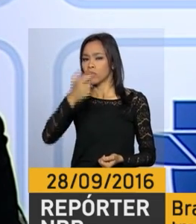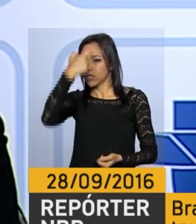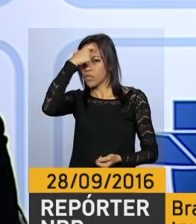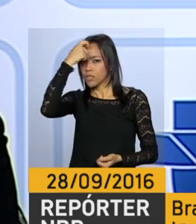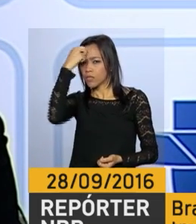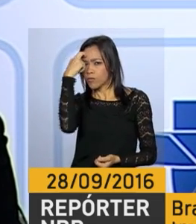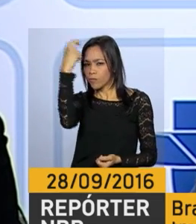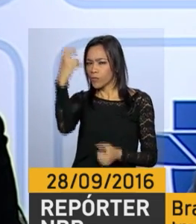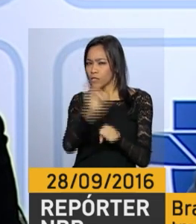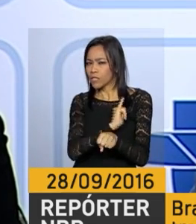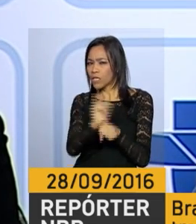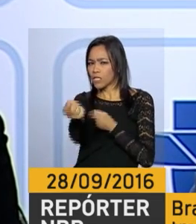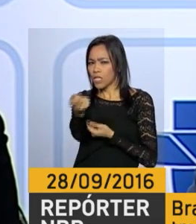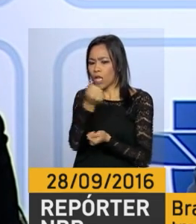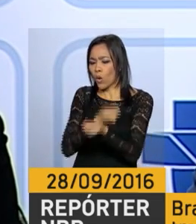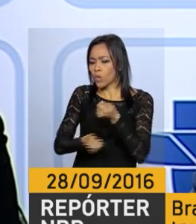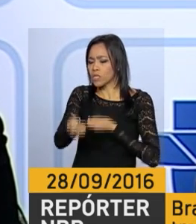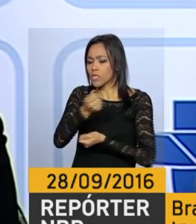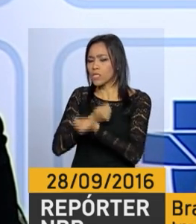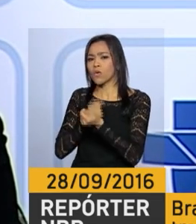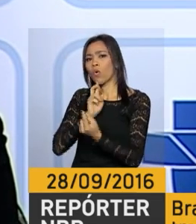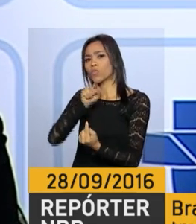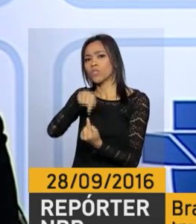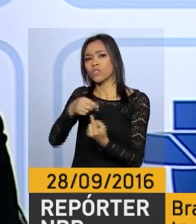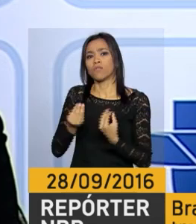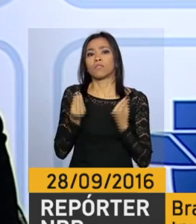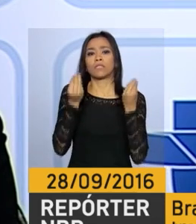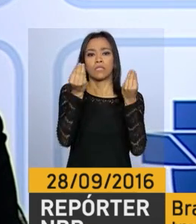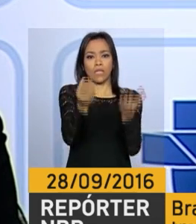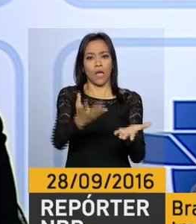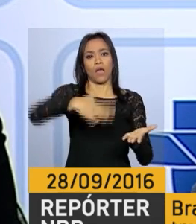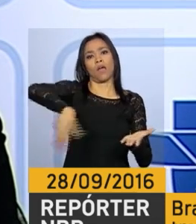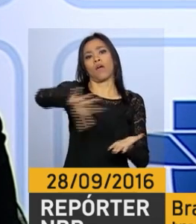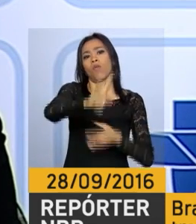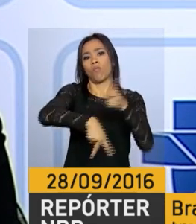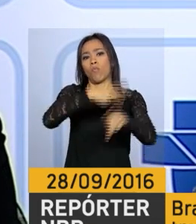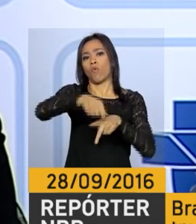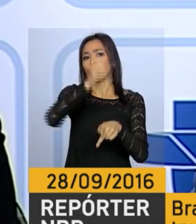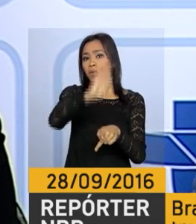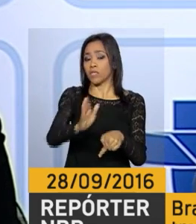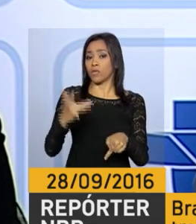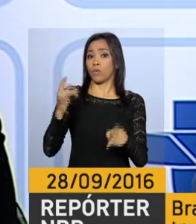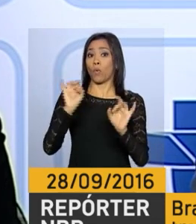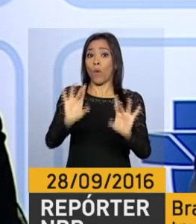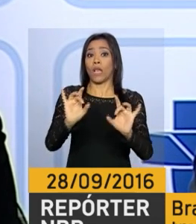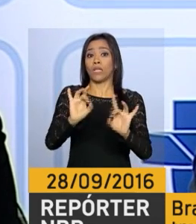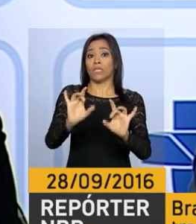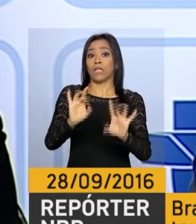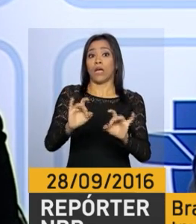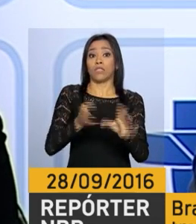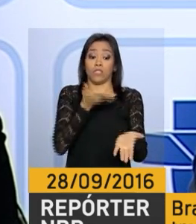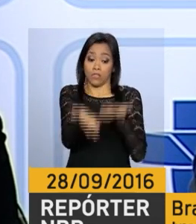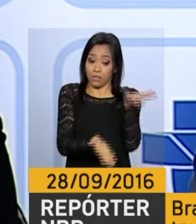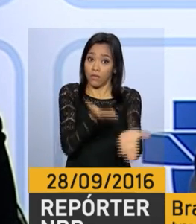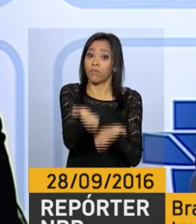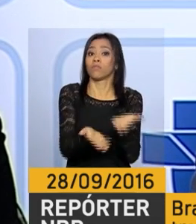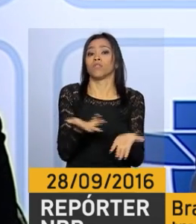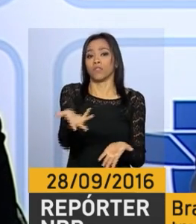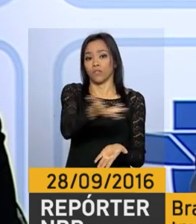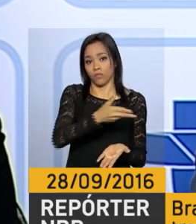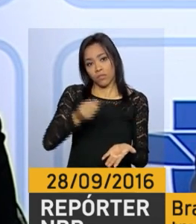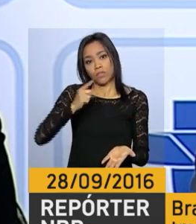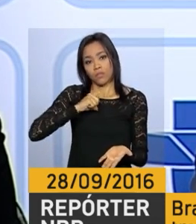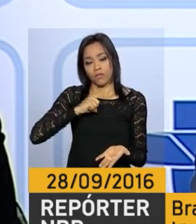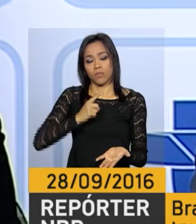para dar aos brasileiros mais qualidade de serviço mais serviços como os recursos que dispomos é